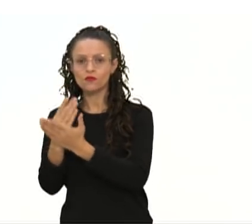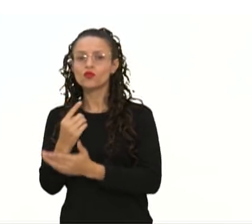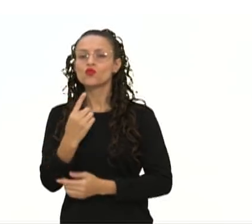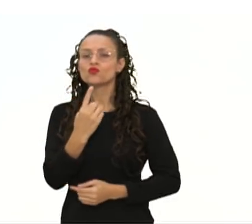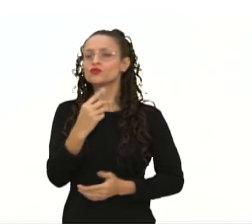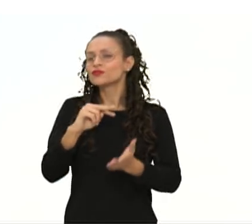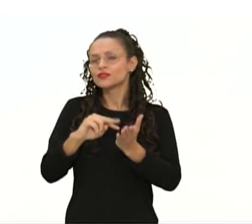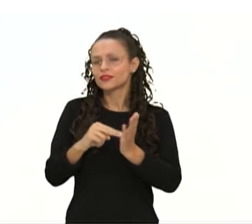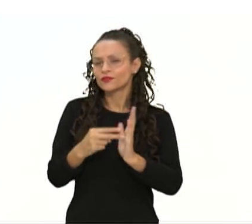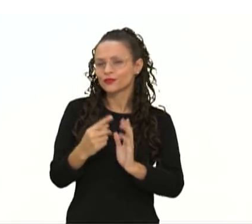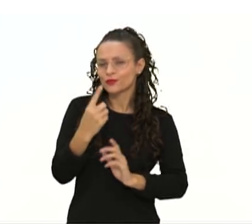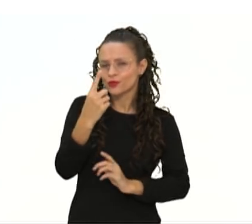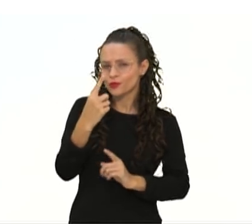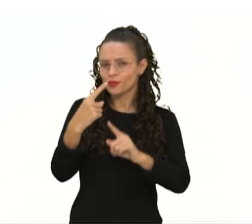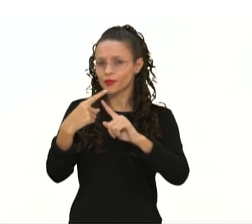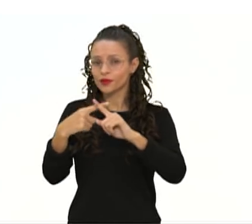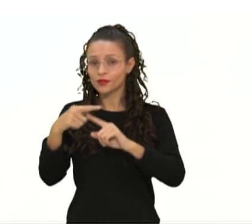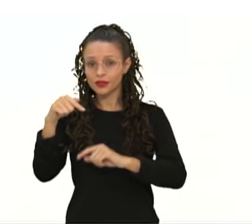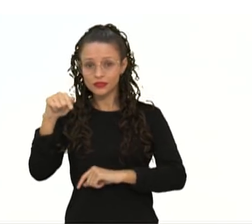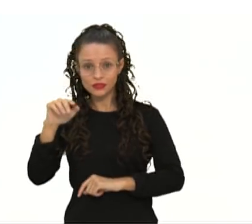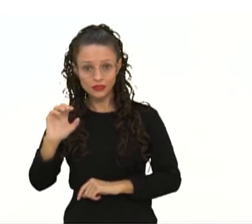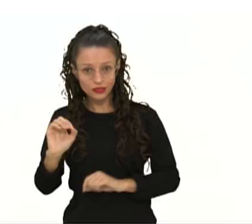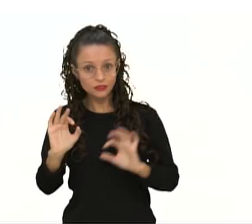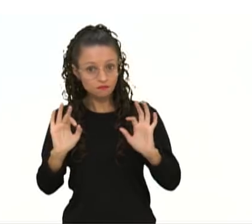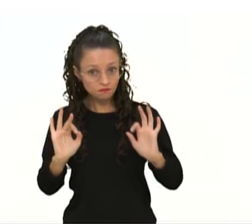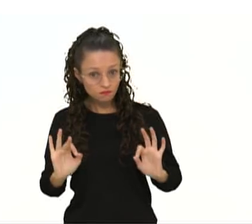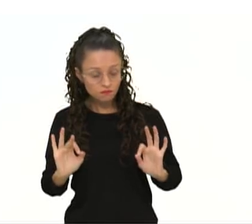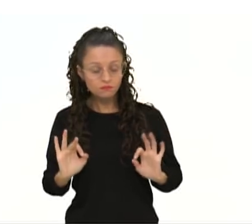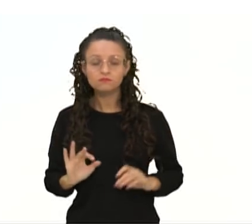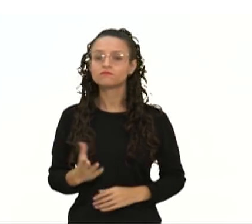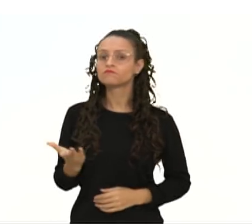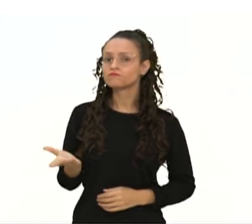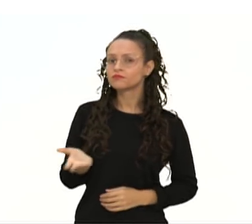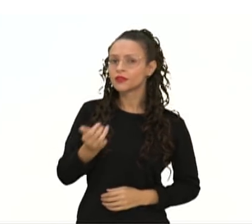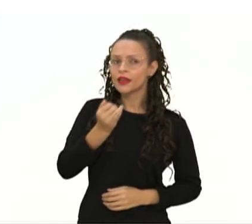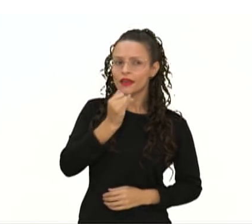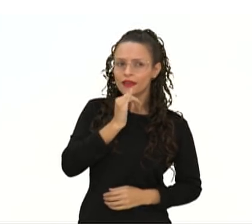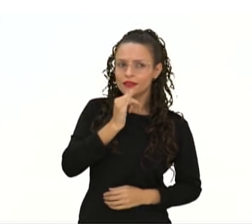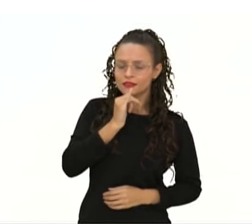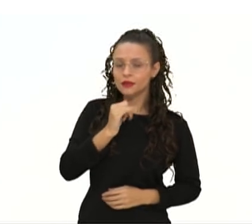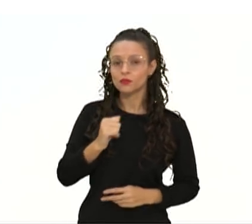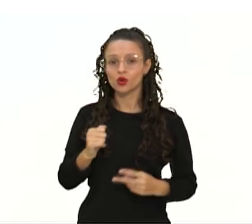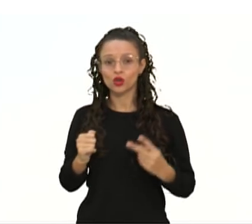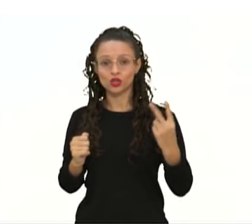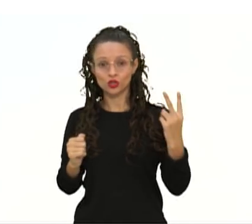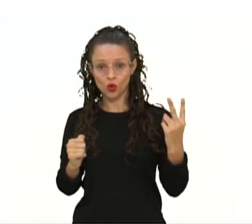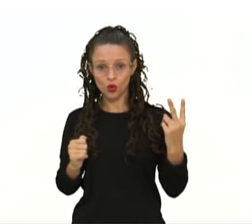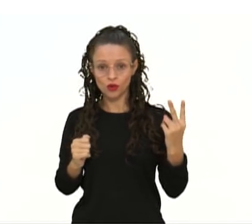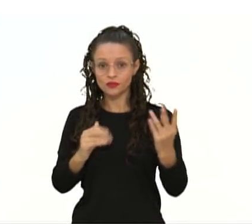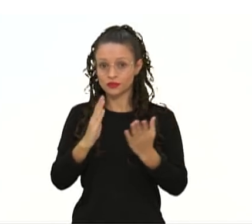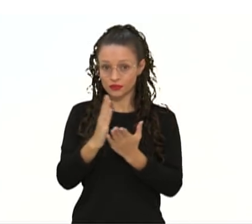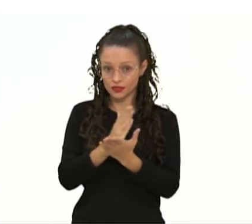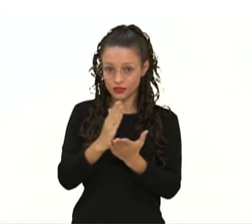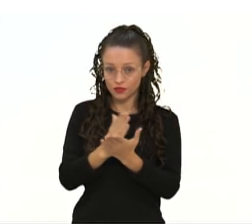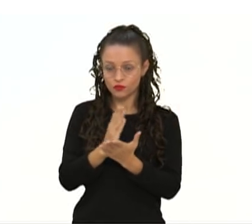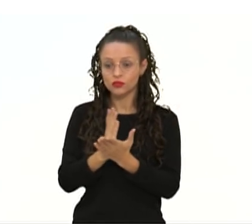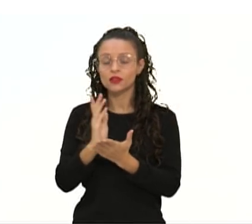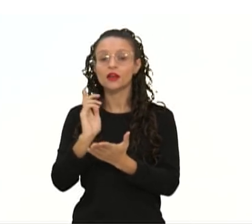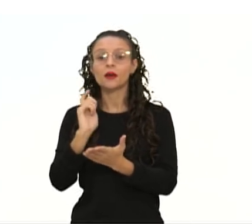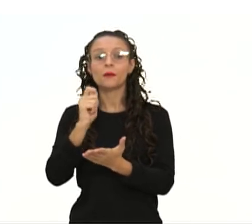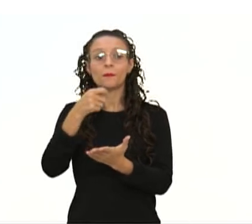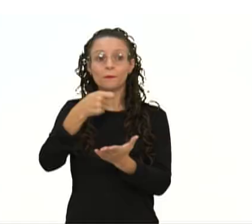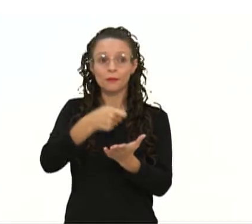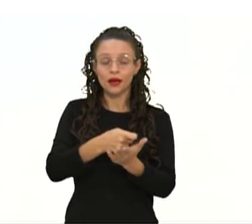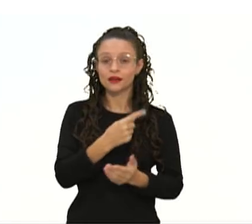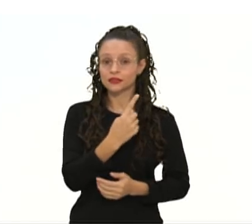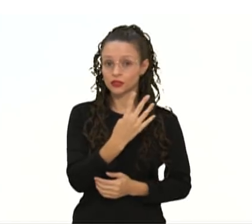pago nesse livro, certo? No caso, para 2 livros, eu vou pagar R$ 140, né? São R$ 70 vezes a